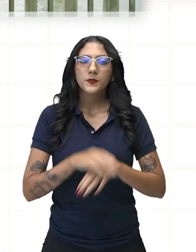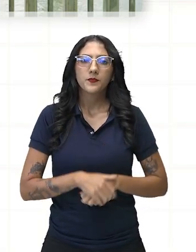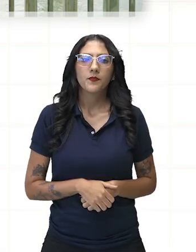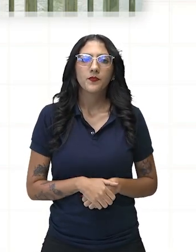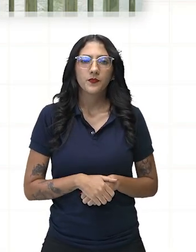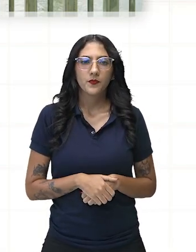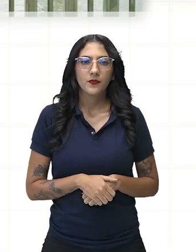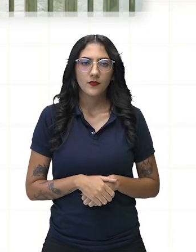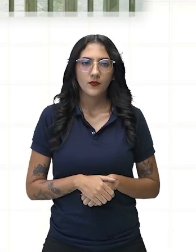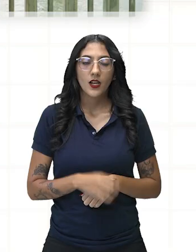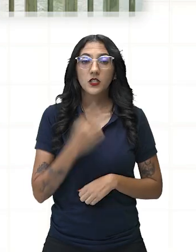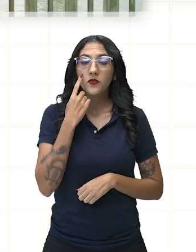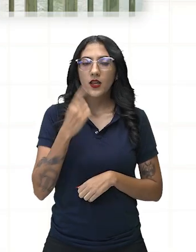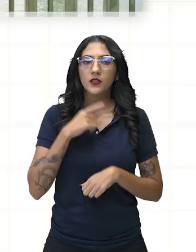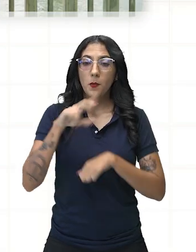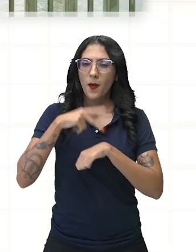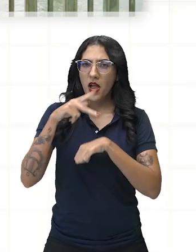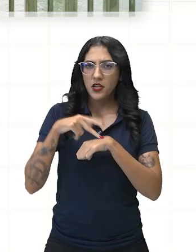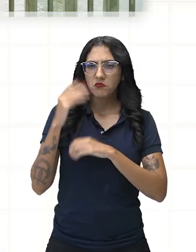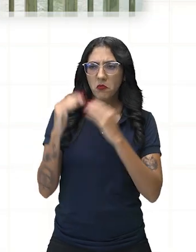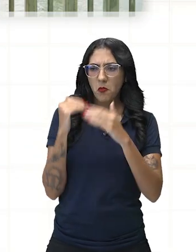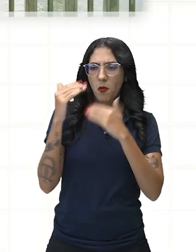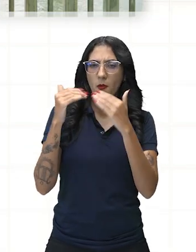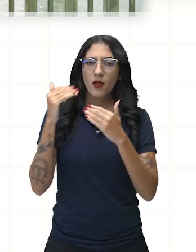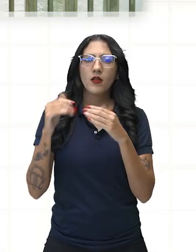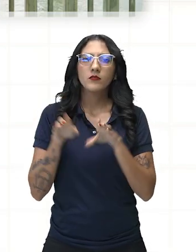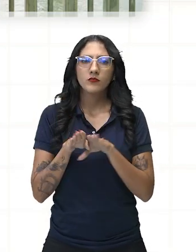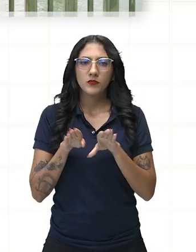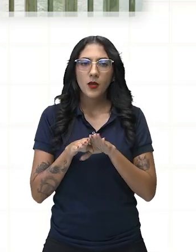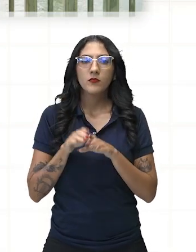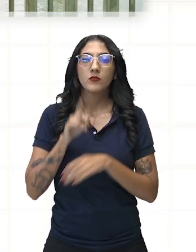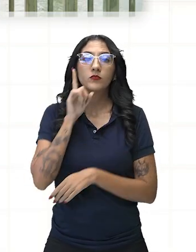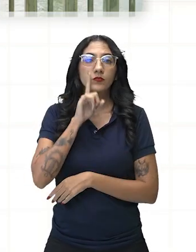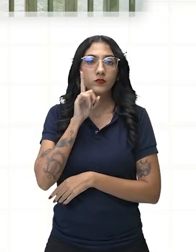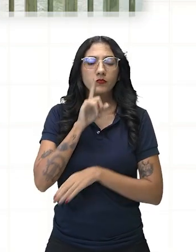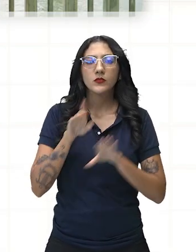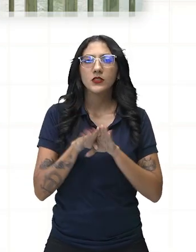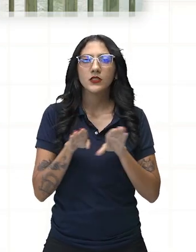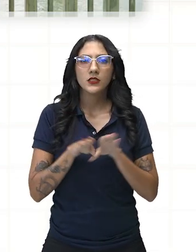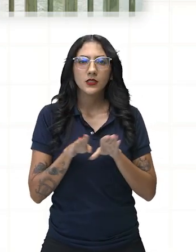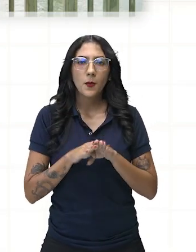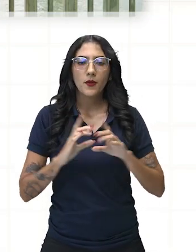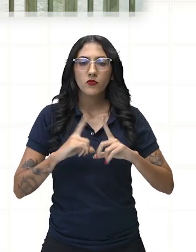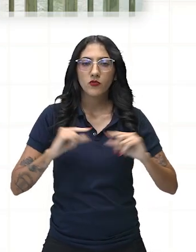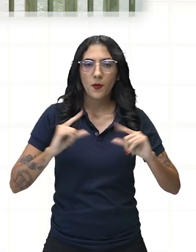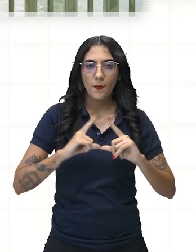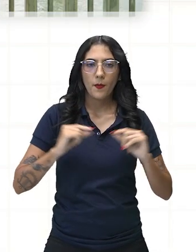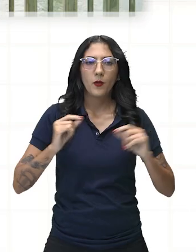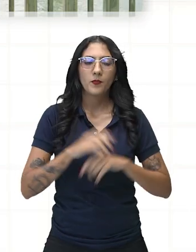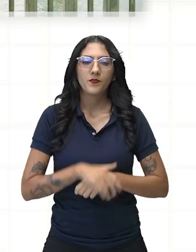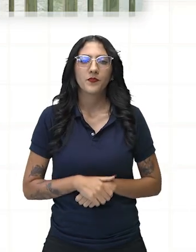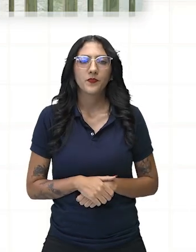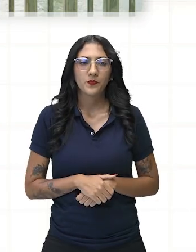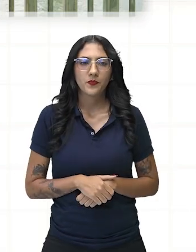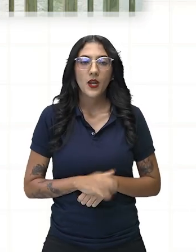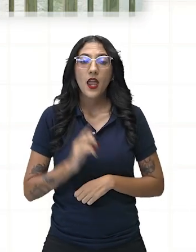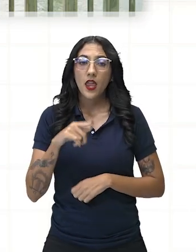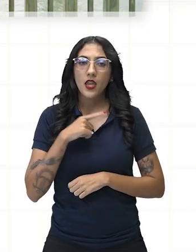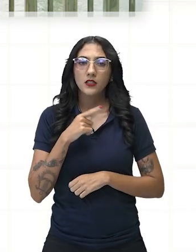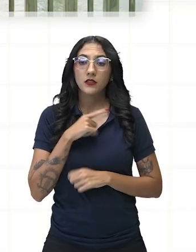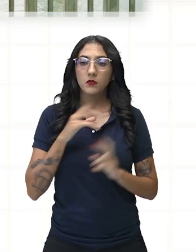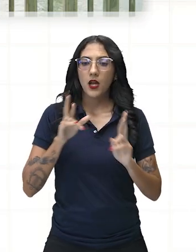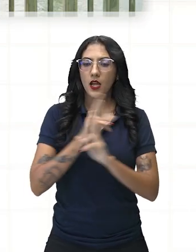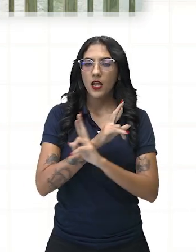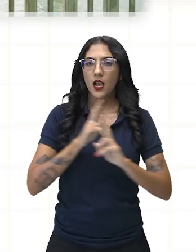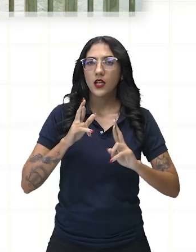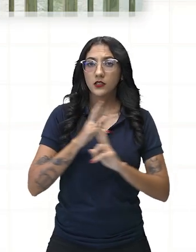onde nós temos ali os países desenvolvidos em especial, né, os Estados Unidos e Japão, tendo relações